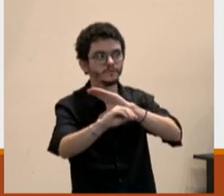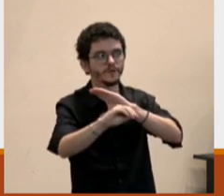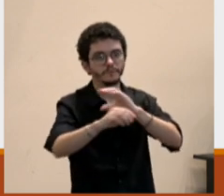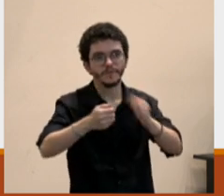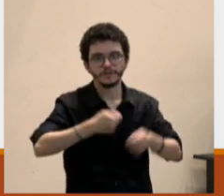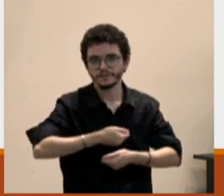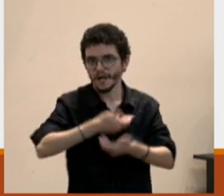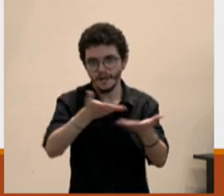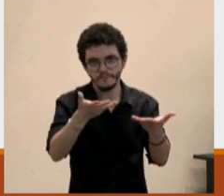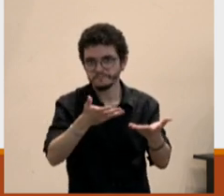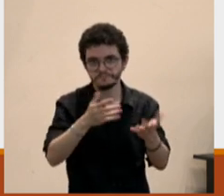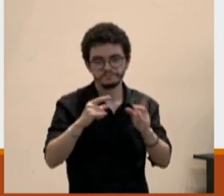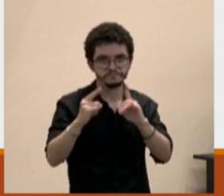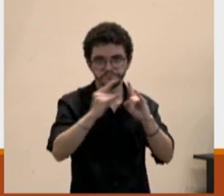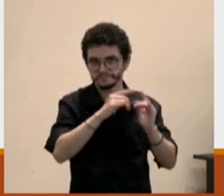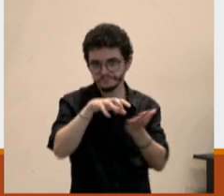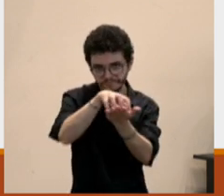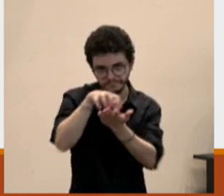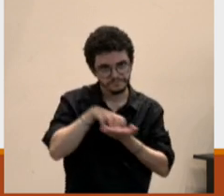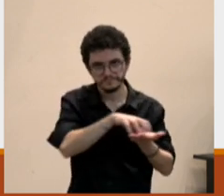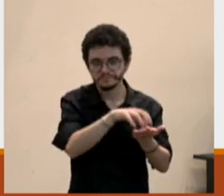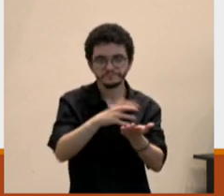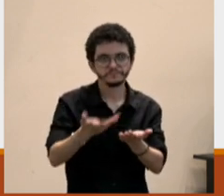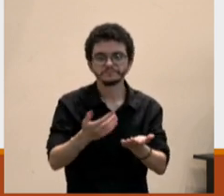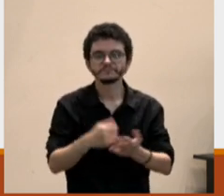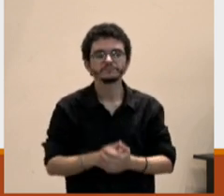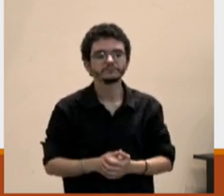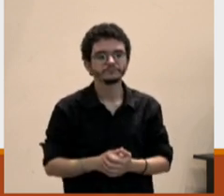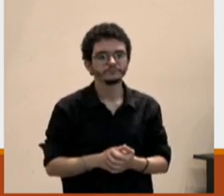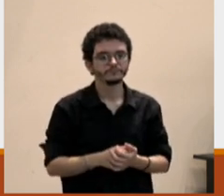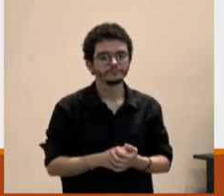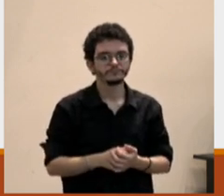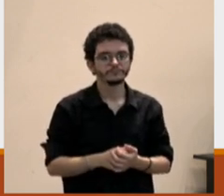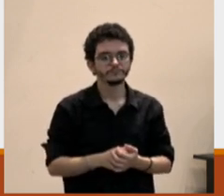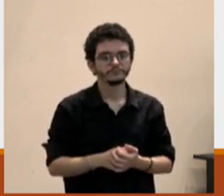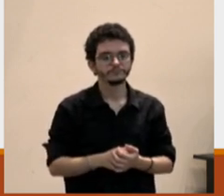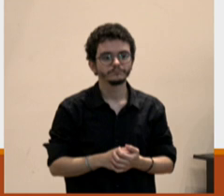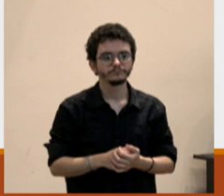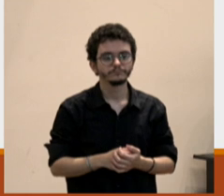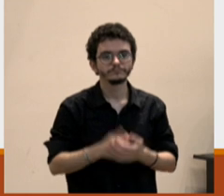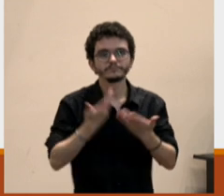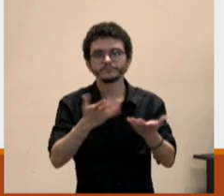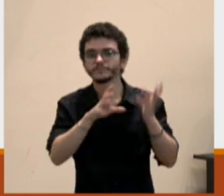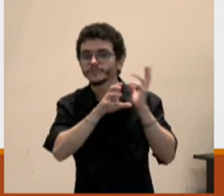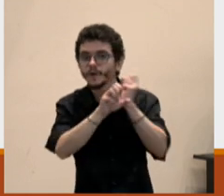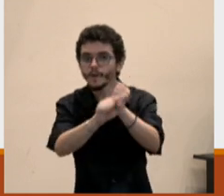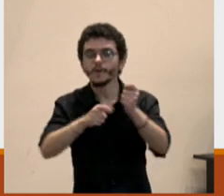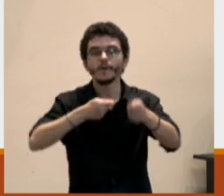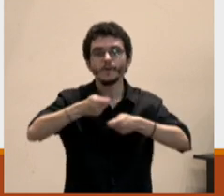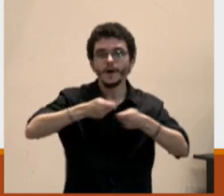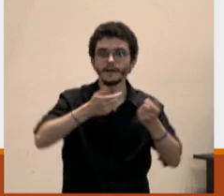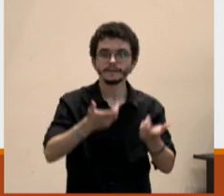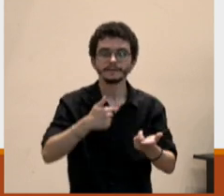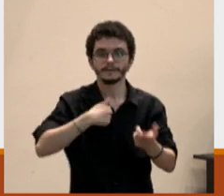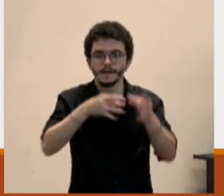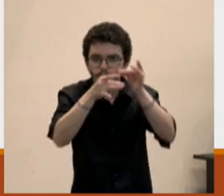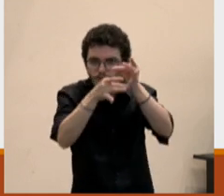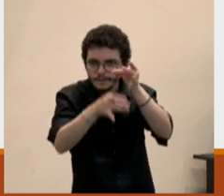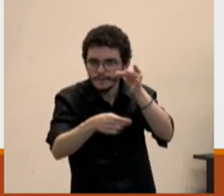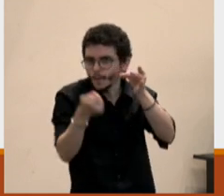as entidades e tal. Espero que as entidades distribuam, né? Qual é o cálculo que a gente encontrou. E eu vou detalhar um pouquinho esse cálculo